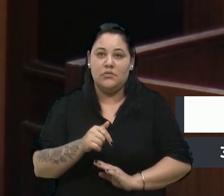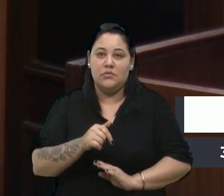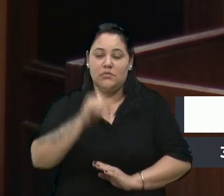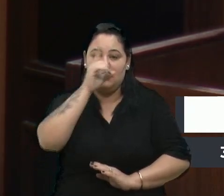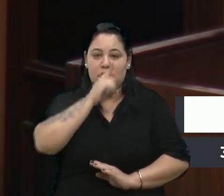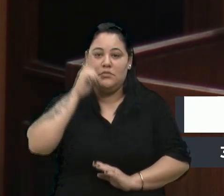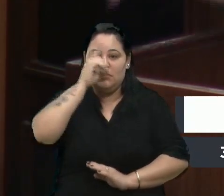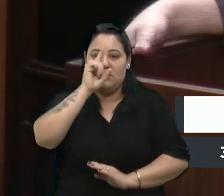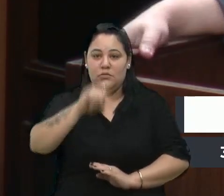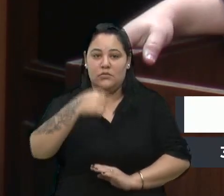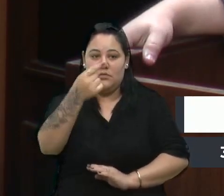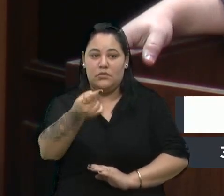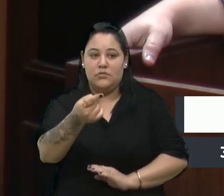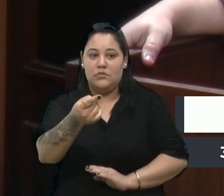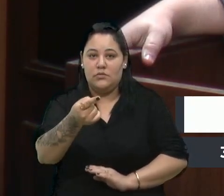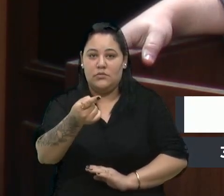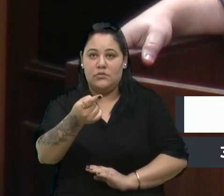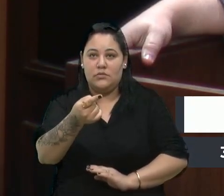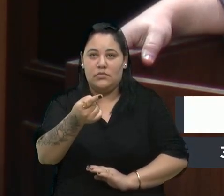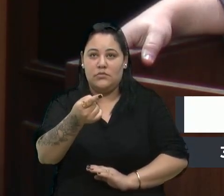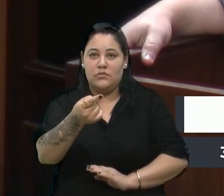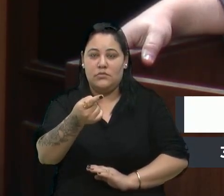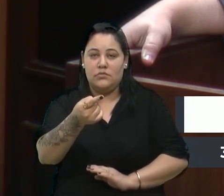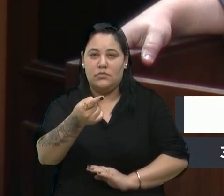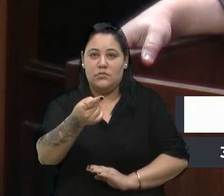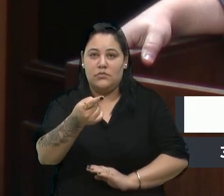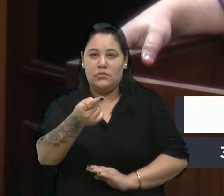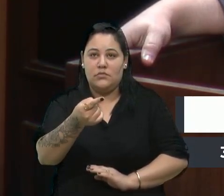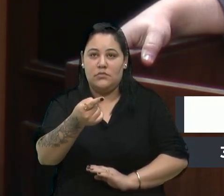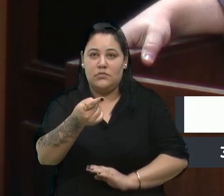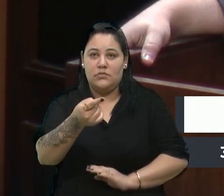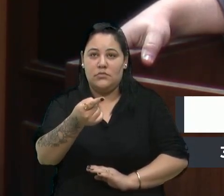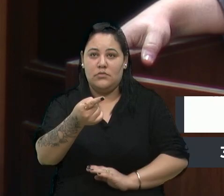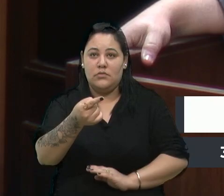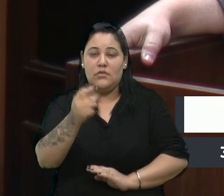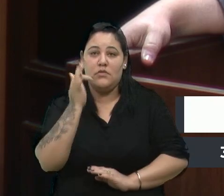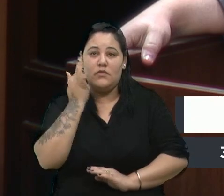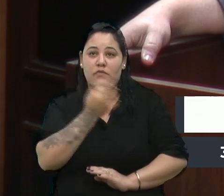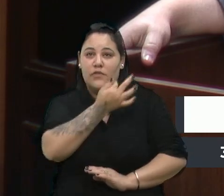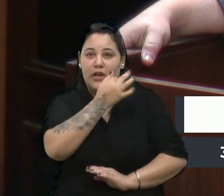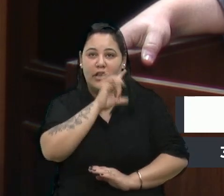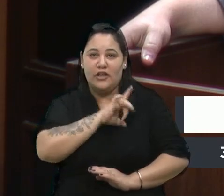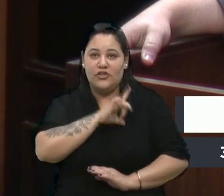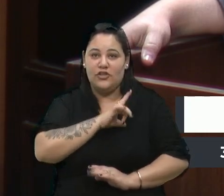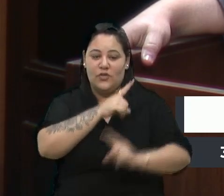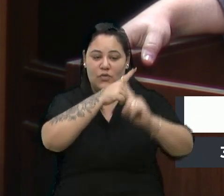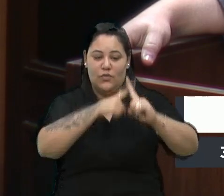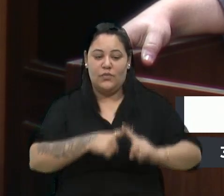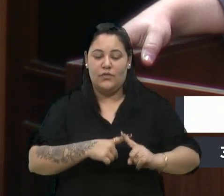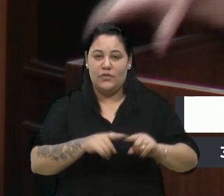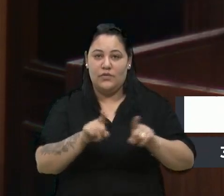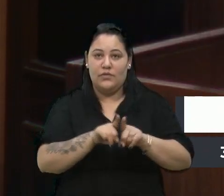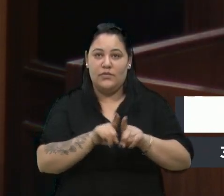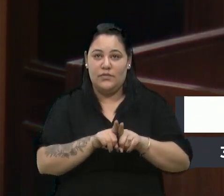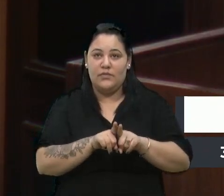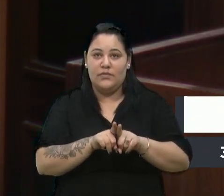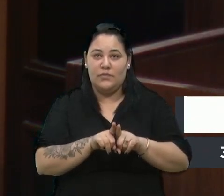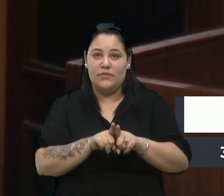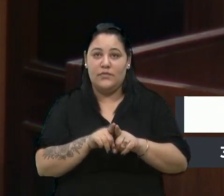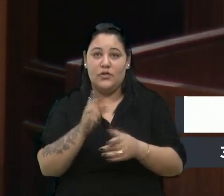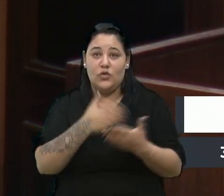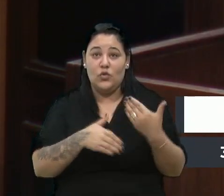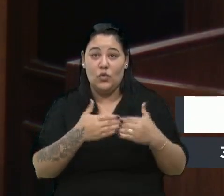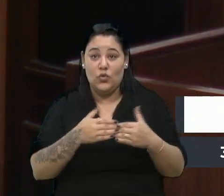vem é o encerramento, a gente joga em casa e Forqueta tinha o bolão, tinha a bocha, tinha o conviver, tudo no